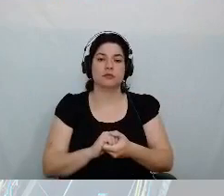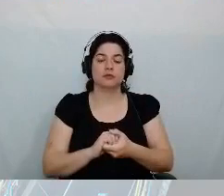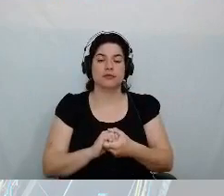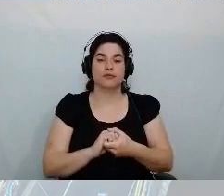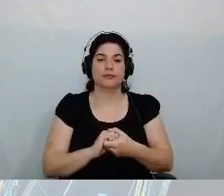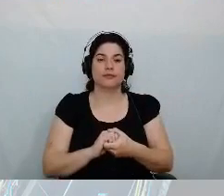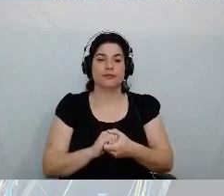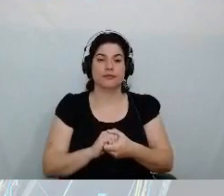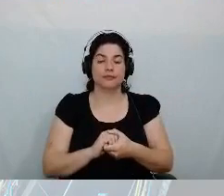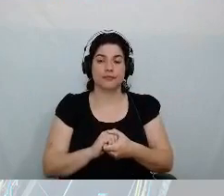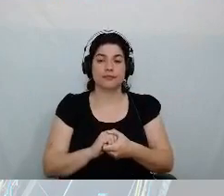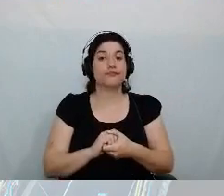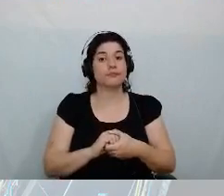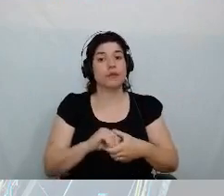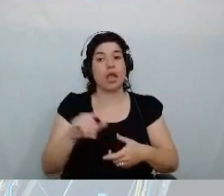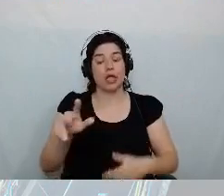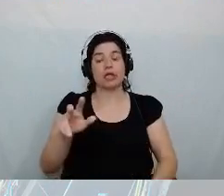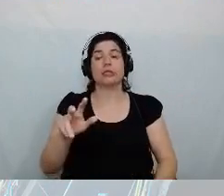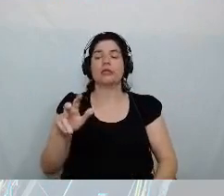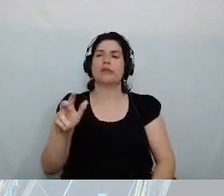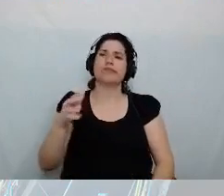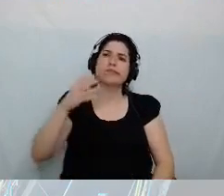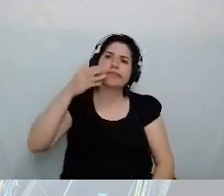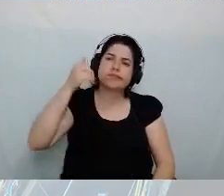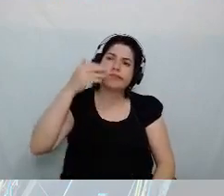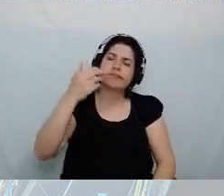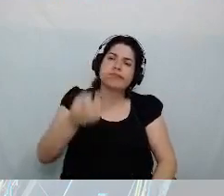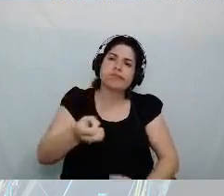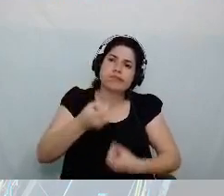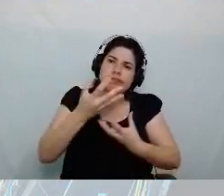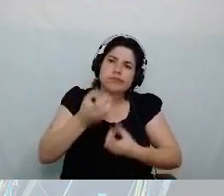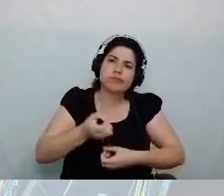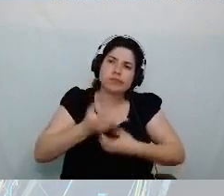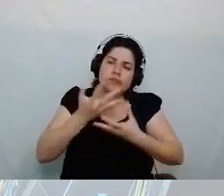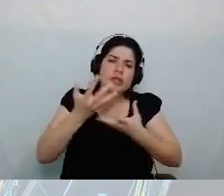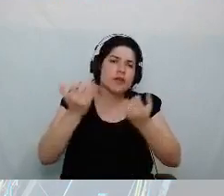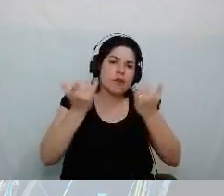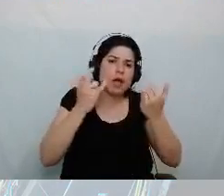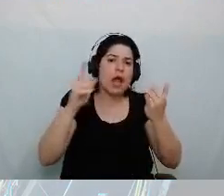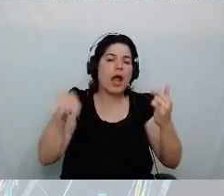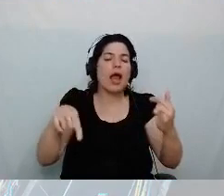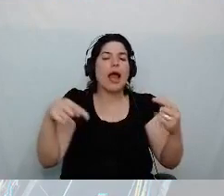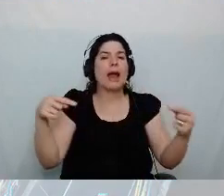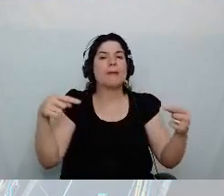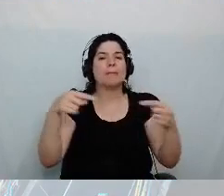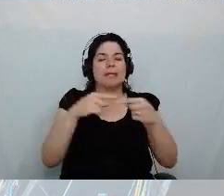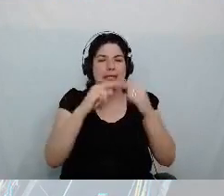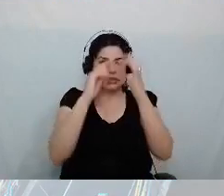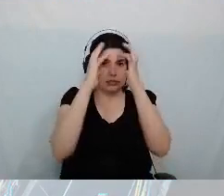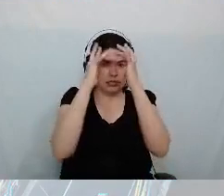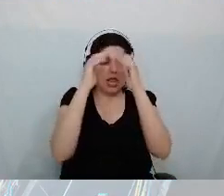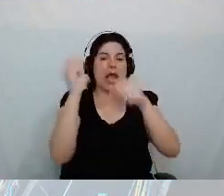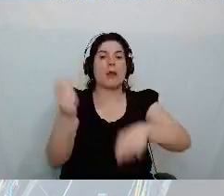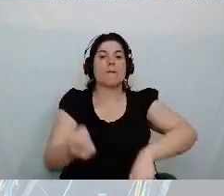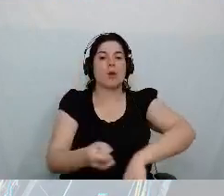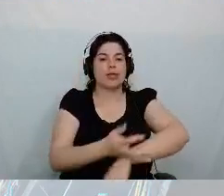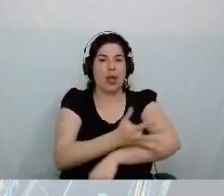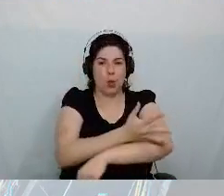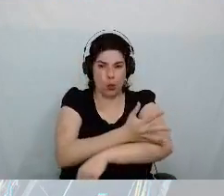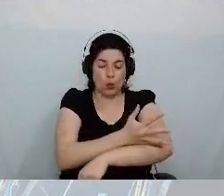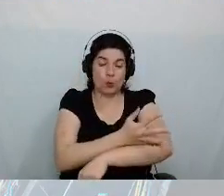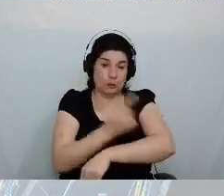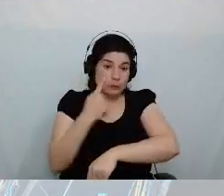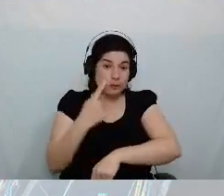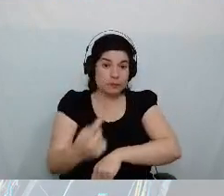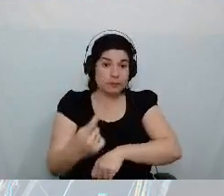E quando ele recebe, ele está recebendo isso com o sistema límbico. Olha o poder disso, pessoal.